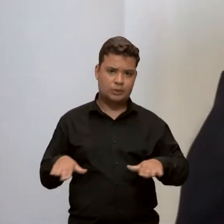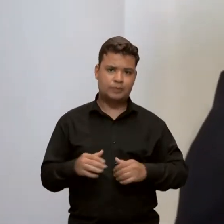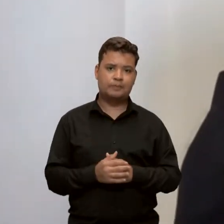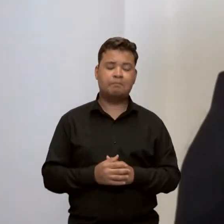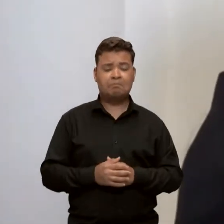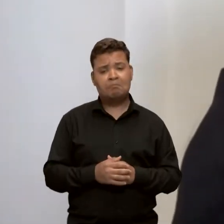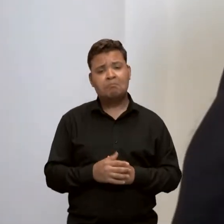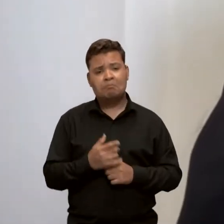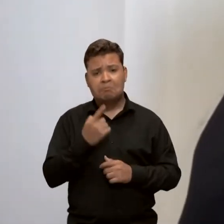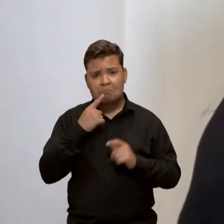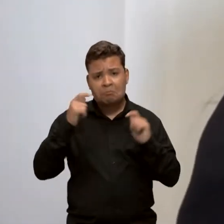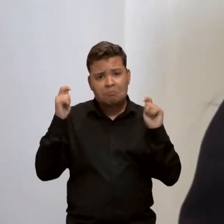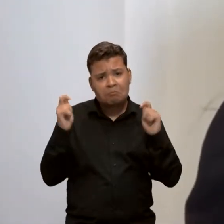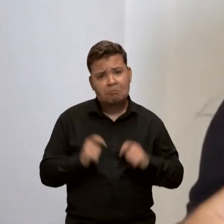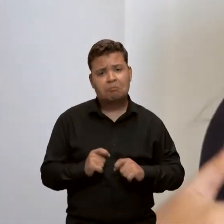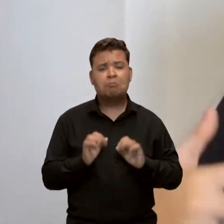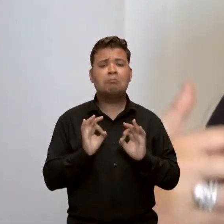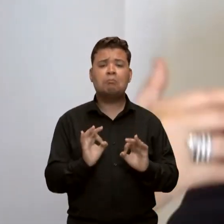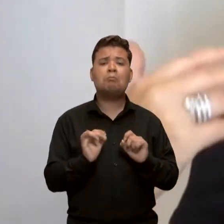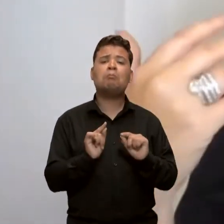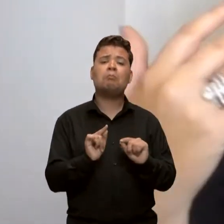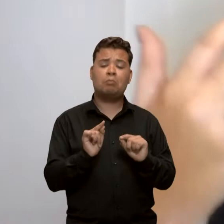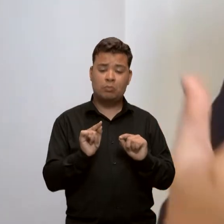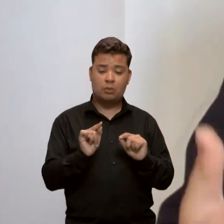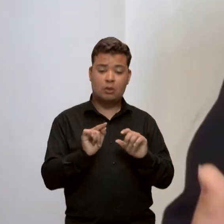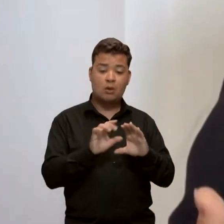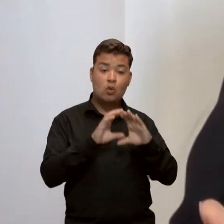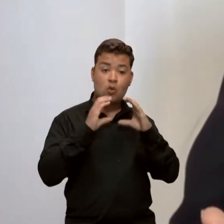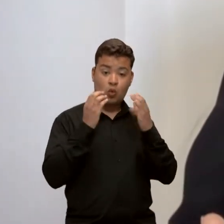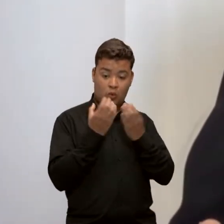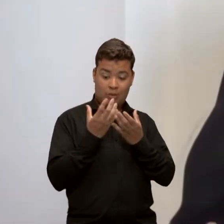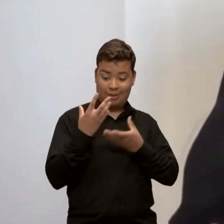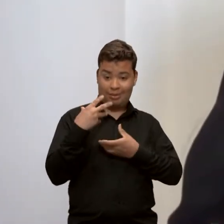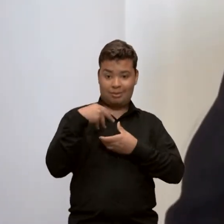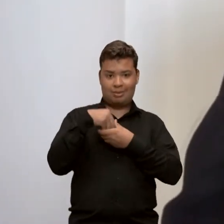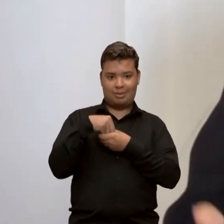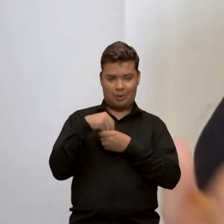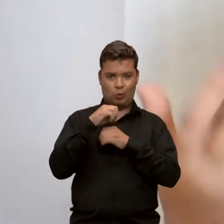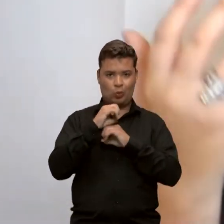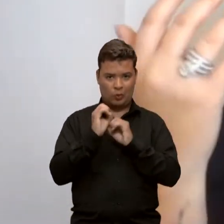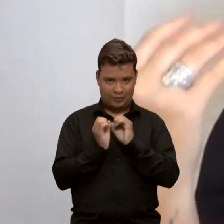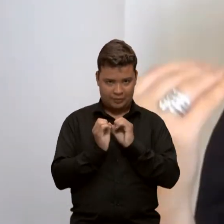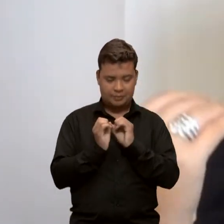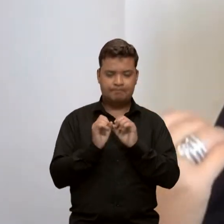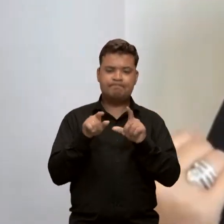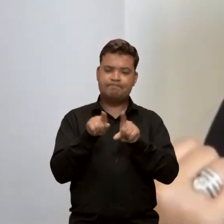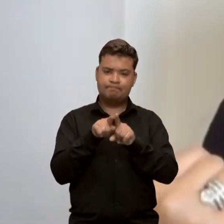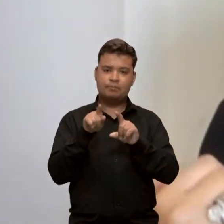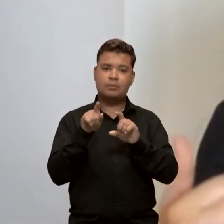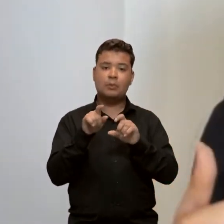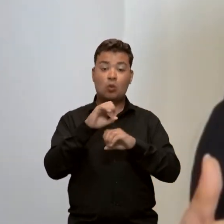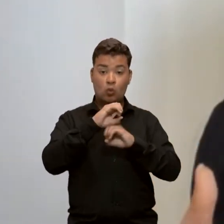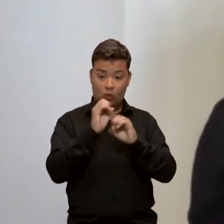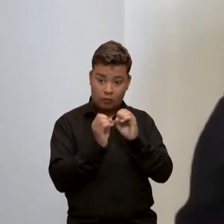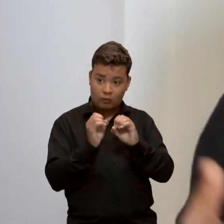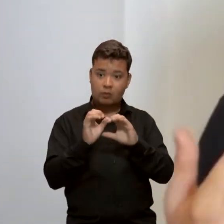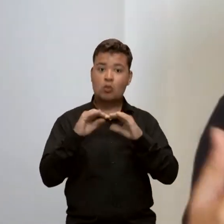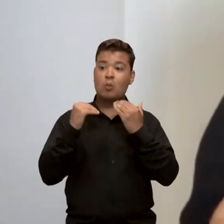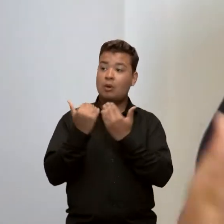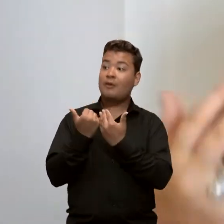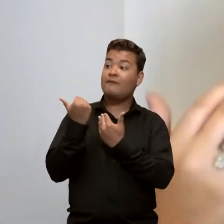possibilitar que tanto a comunidade interna à UFG, quanto a comunidade externa ao